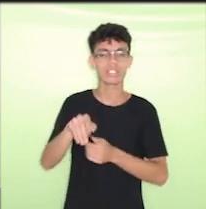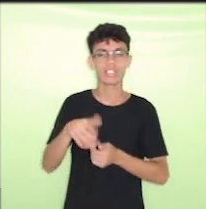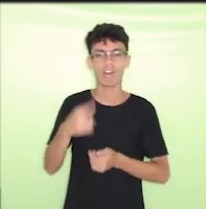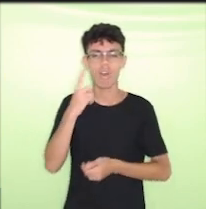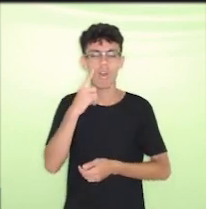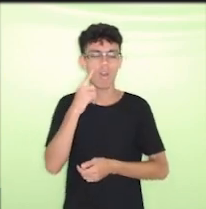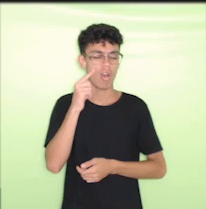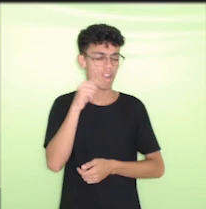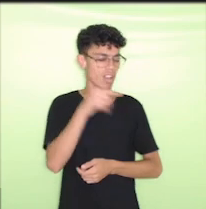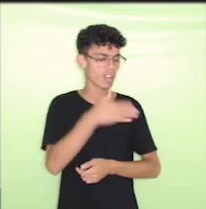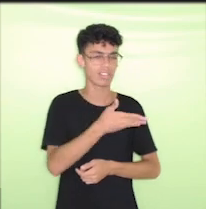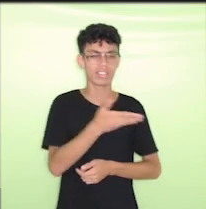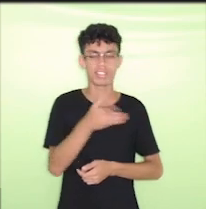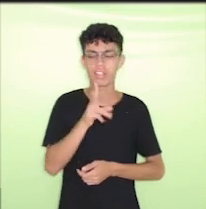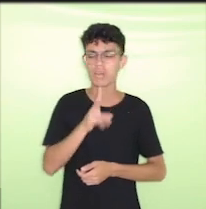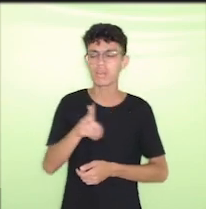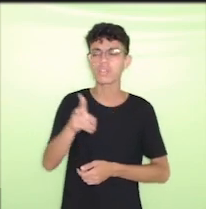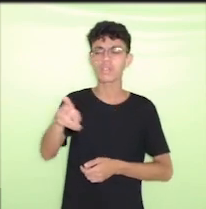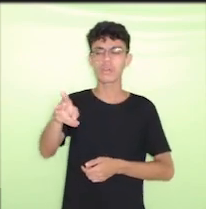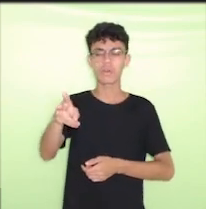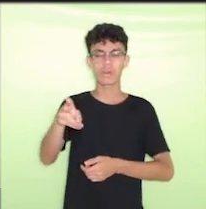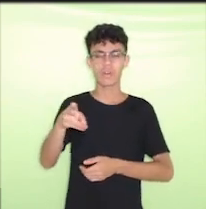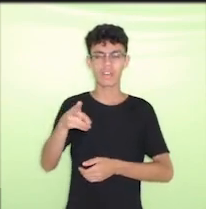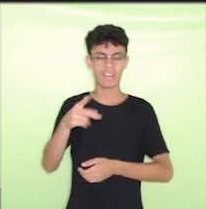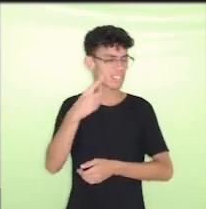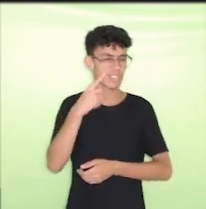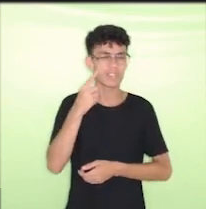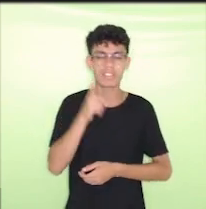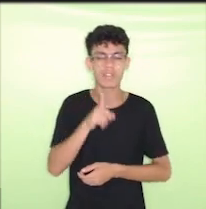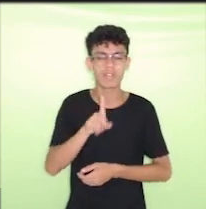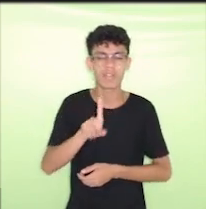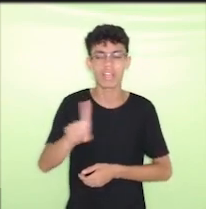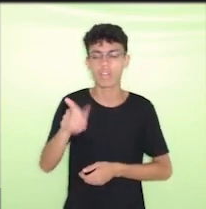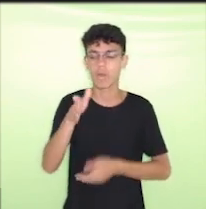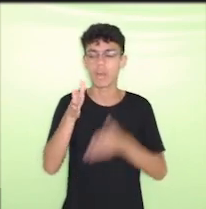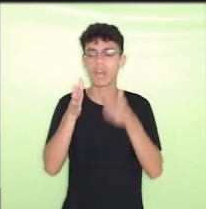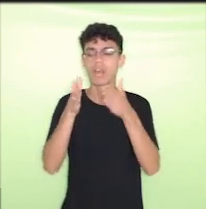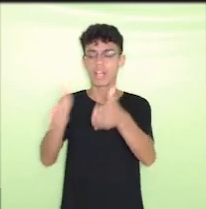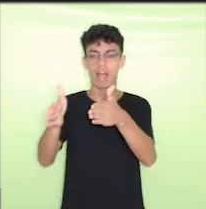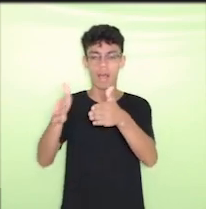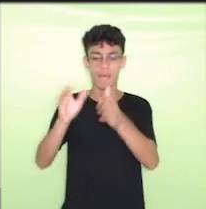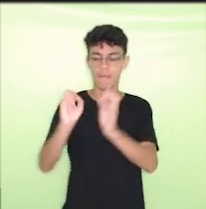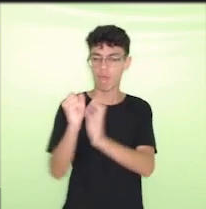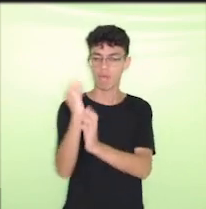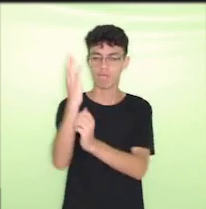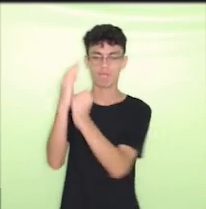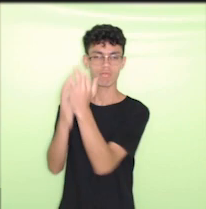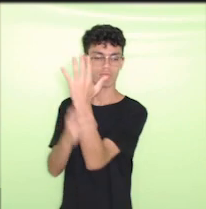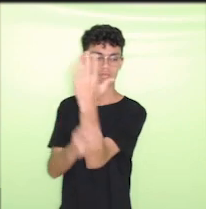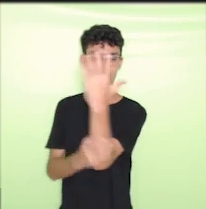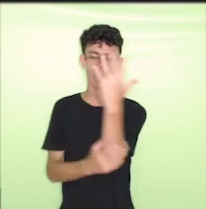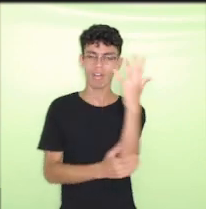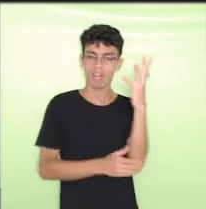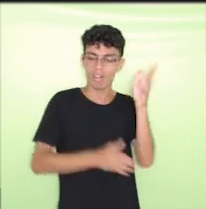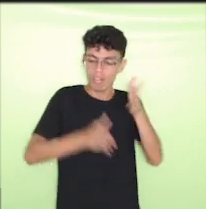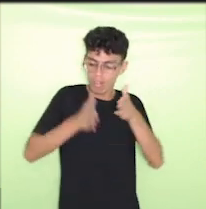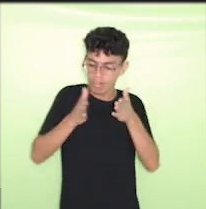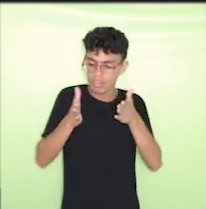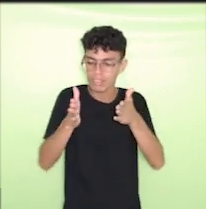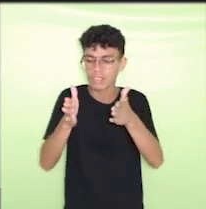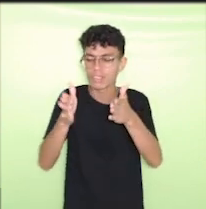Olha como se ela continua. Impossível, não está vendo? Olha como ela continua pela floresta. E como é